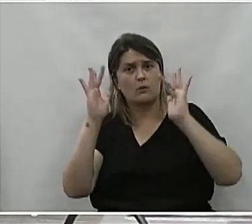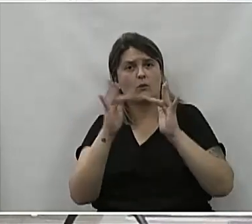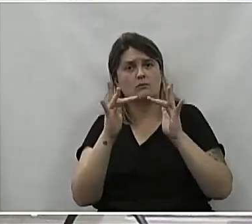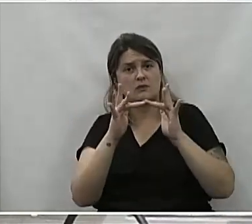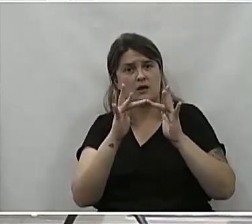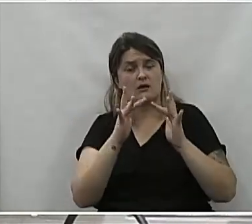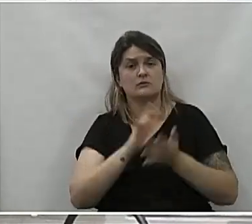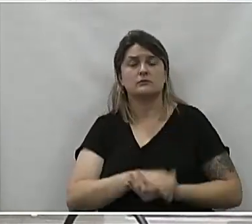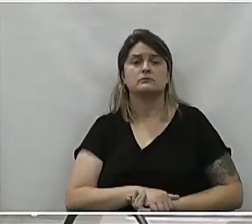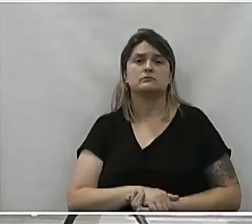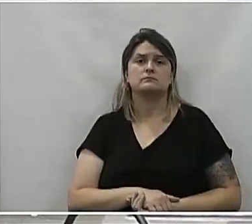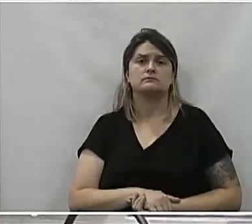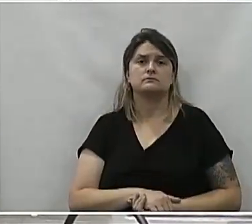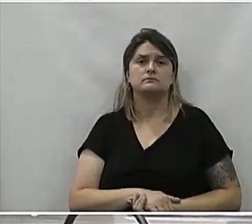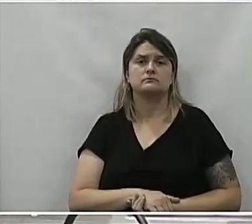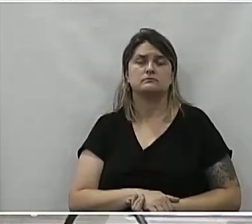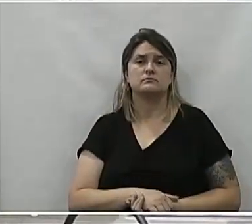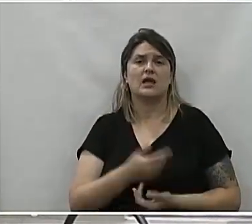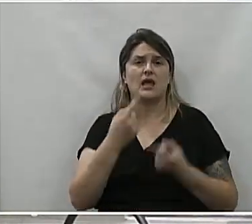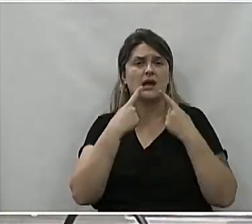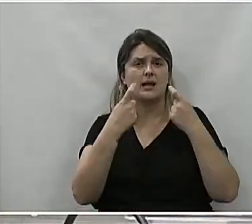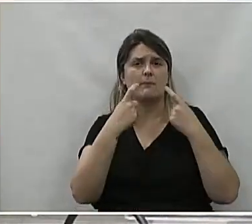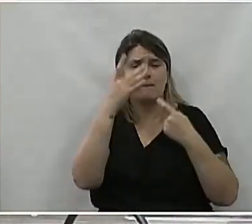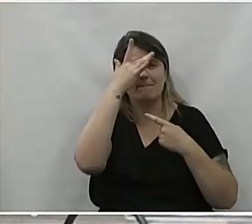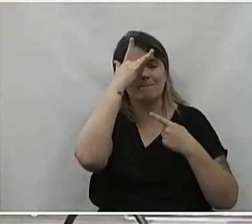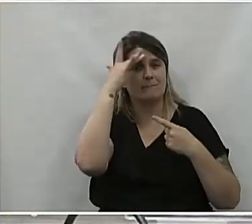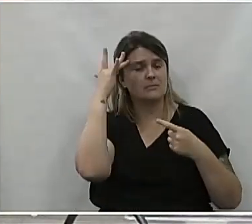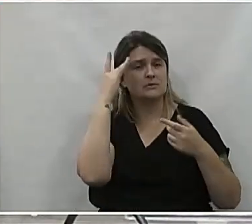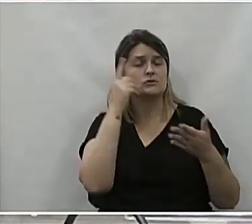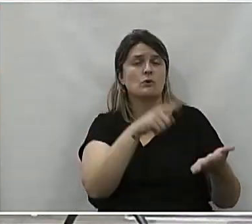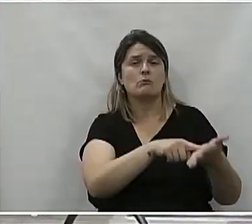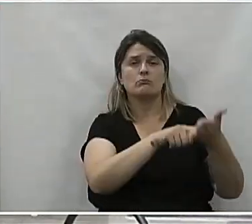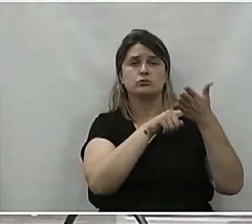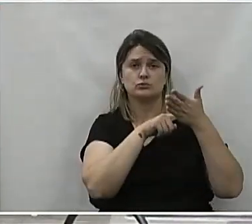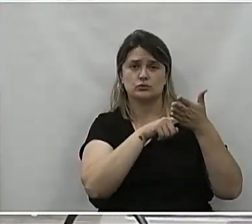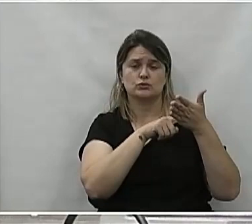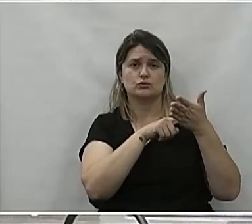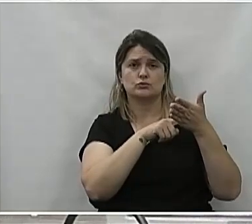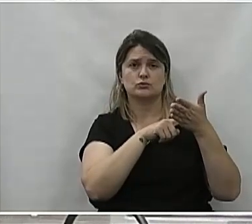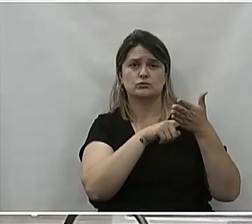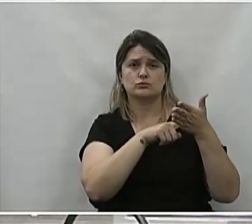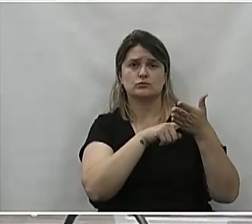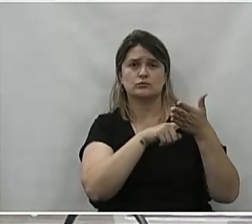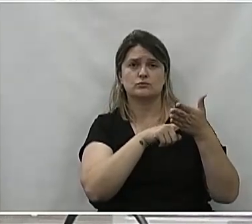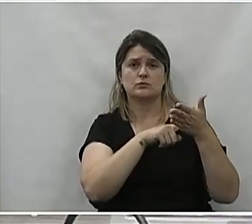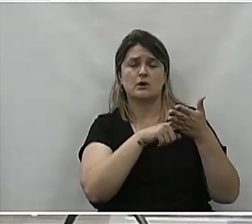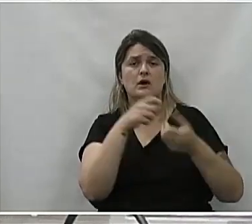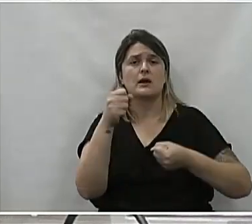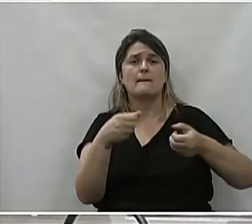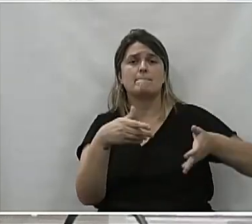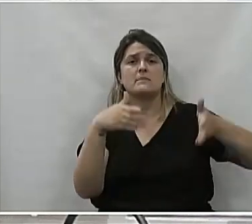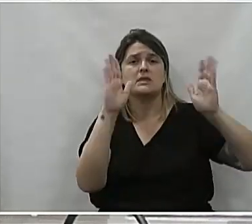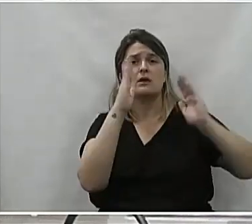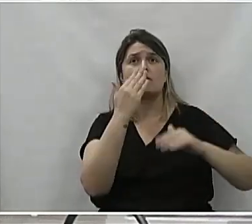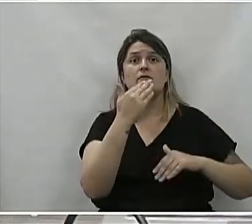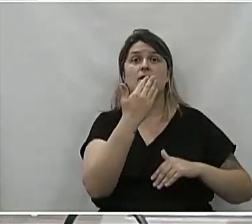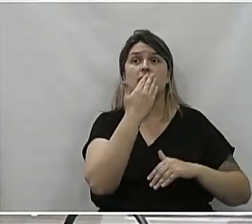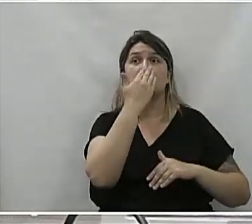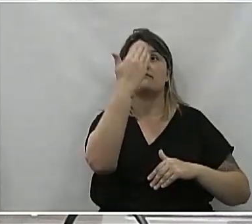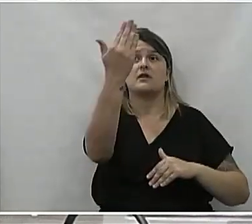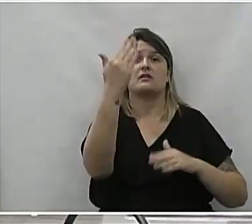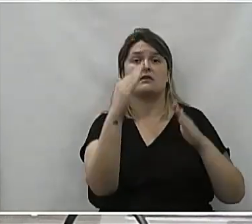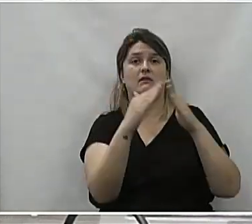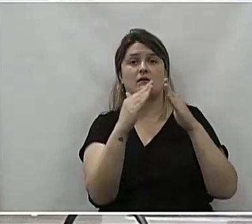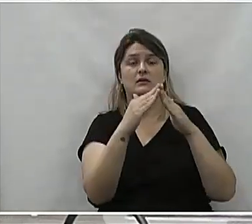empresa Nesse final de semana Em relação ao qual Moradores Do nosso município De Dona Vitória Constataram Que o caminhão Passou em frente As